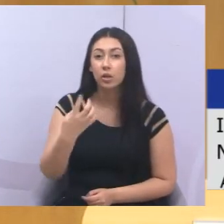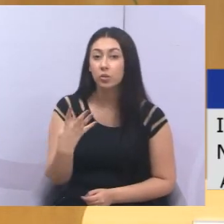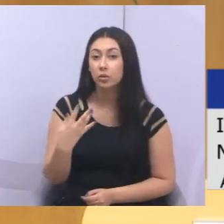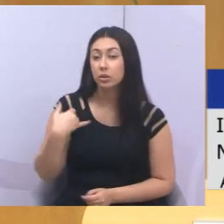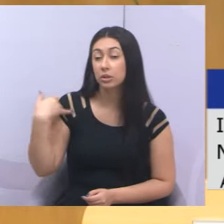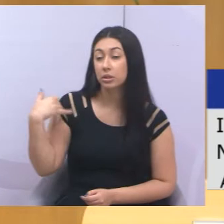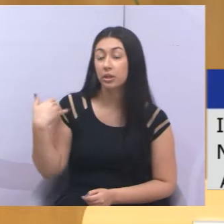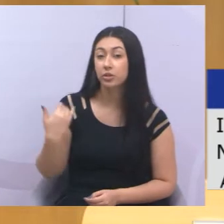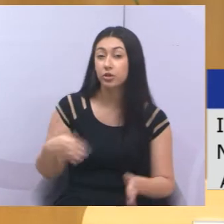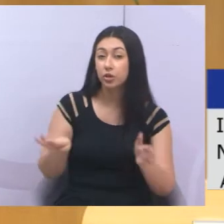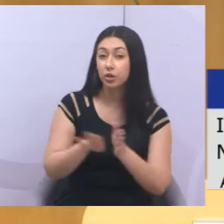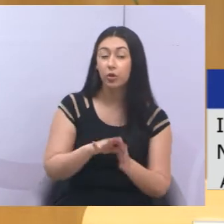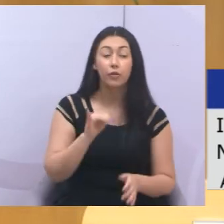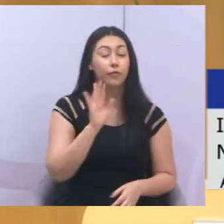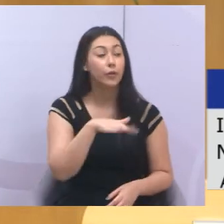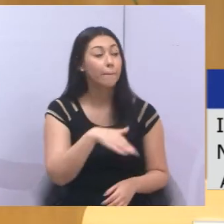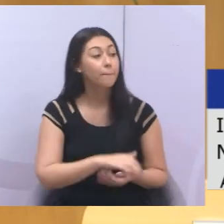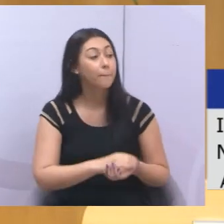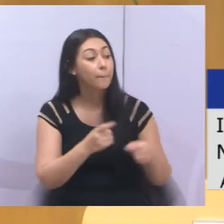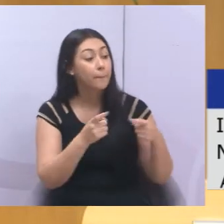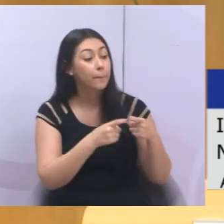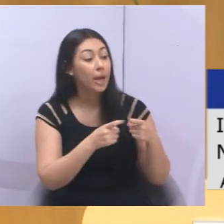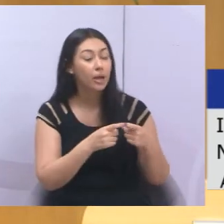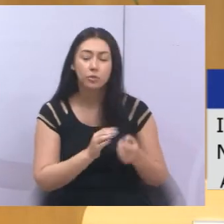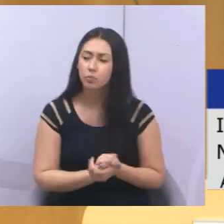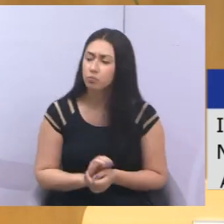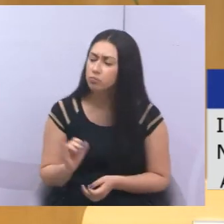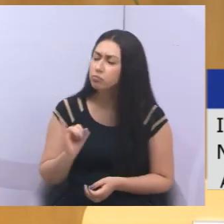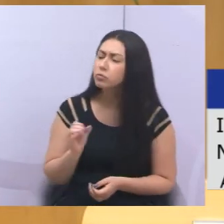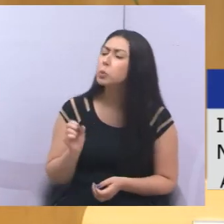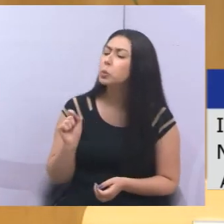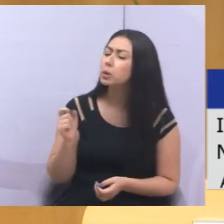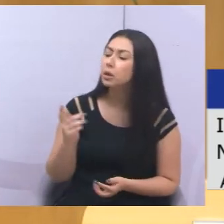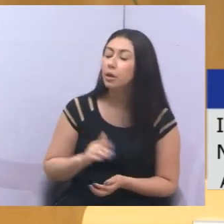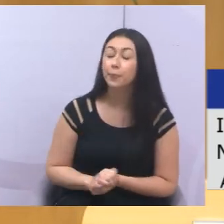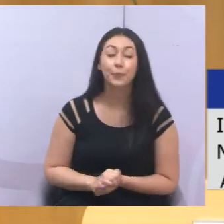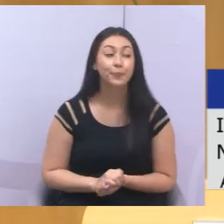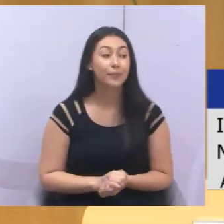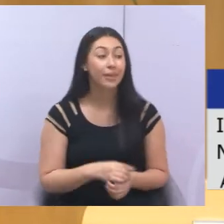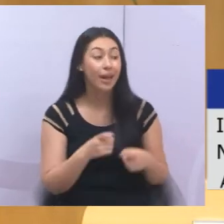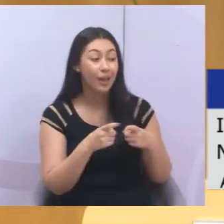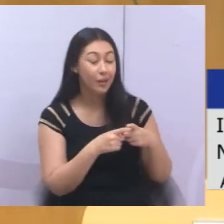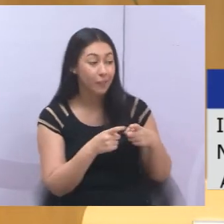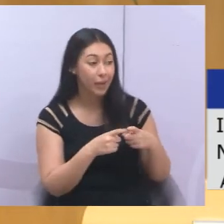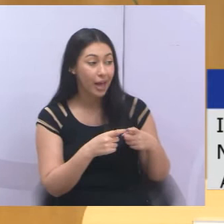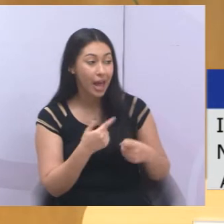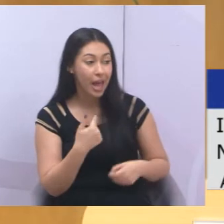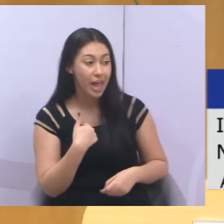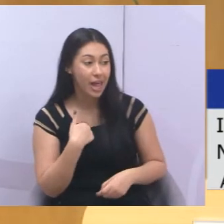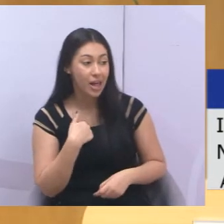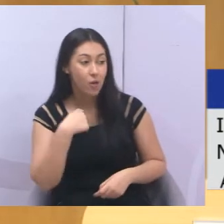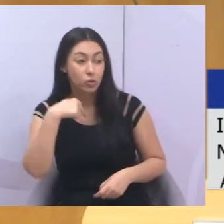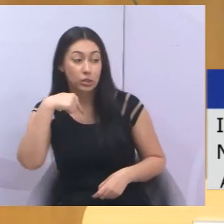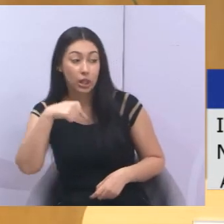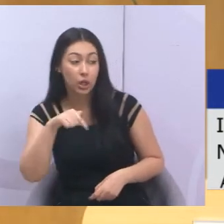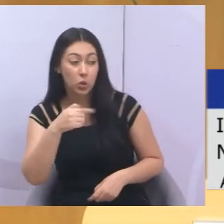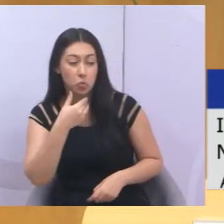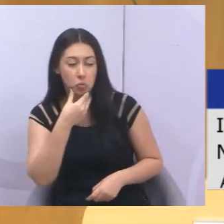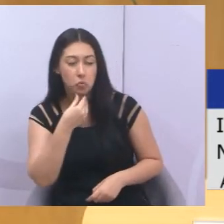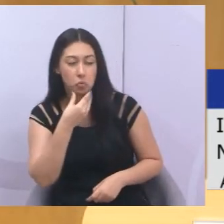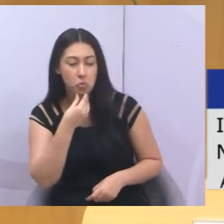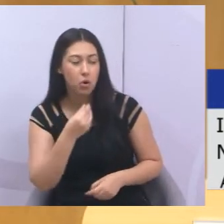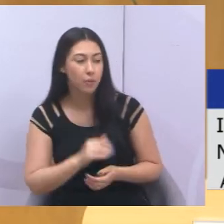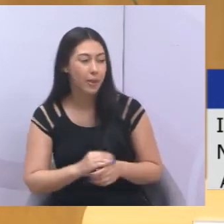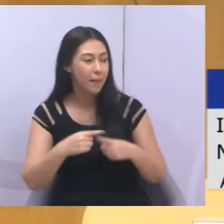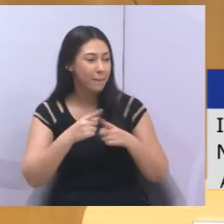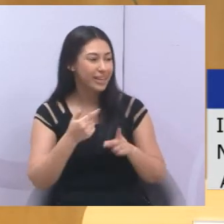para mim, ah, doutor, eu falei, o que, que foi? Tal. Ela falou, doutor, estou saindo com um cara aí faz um tempo e não